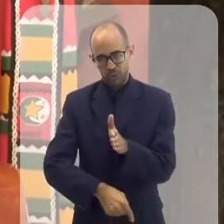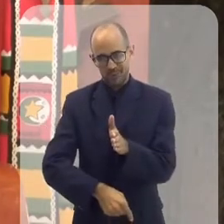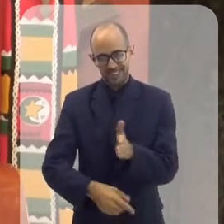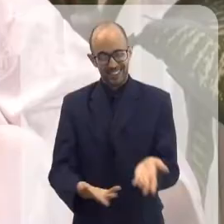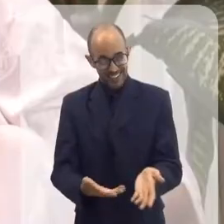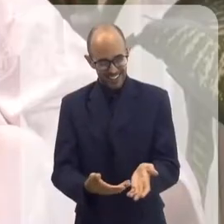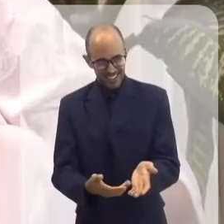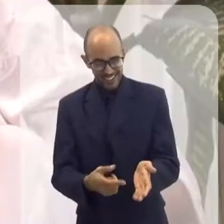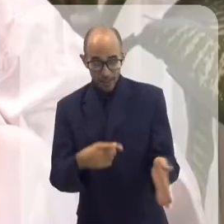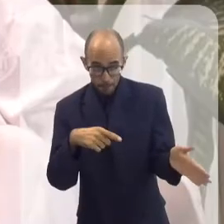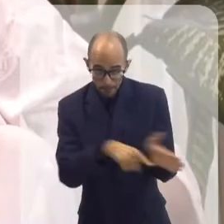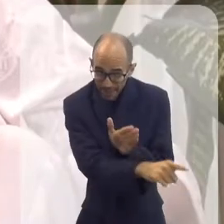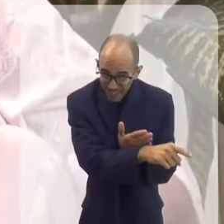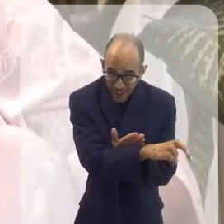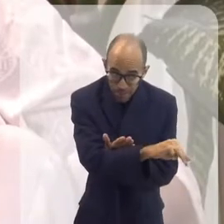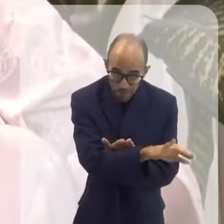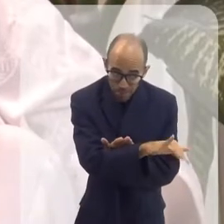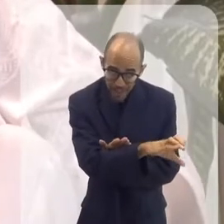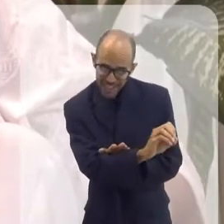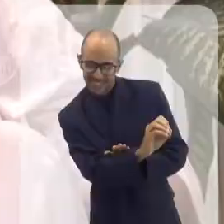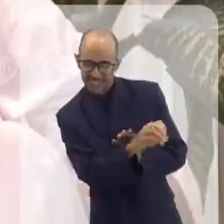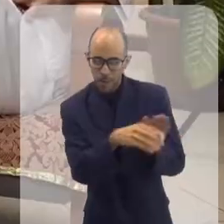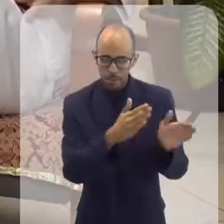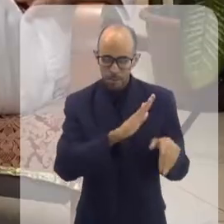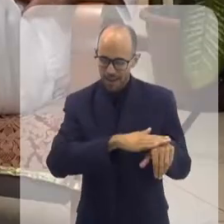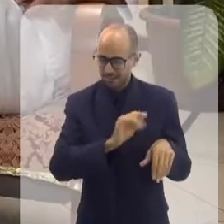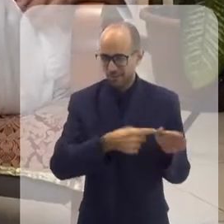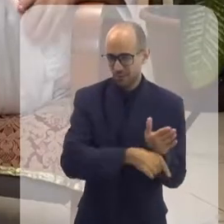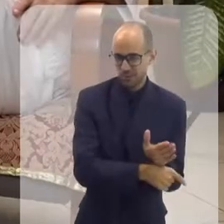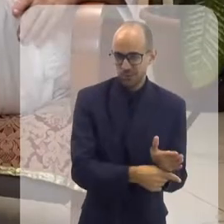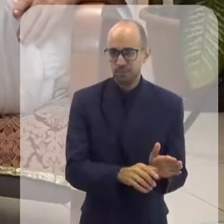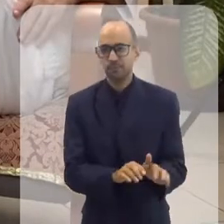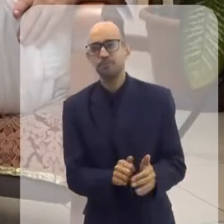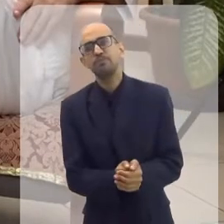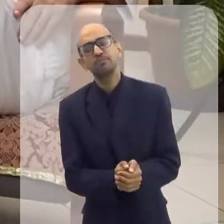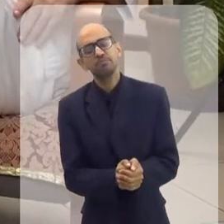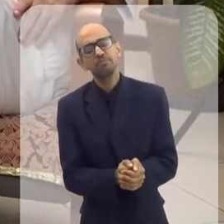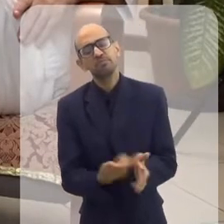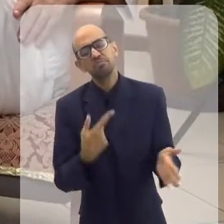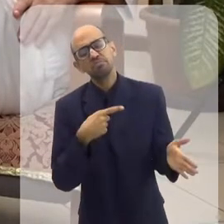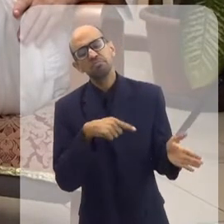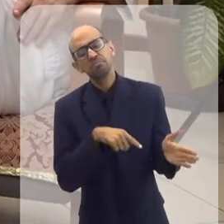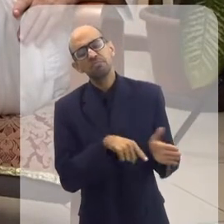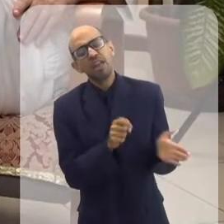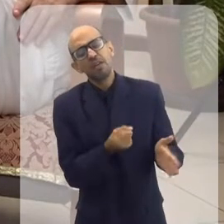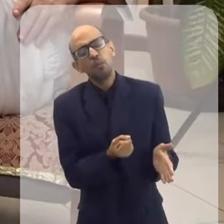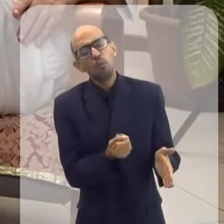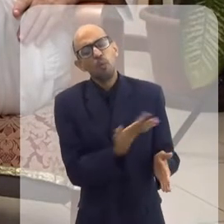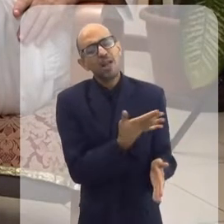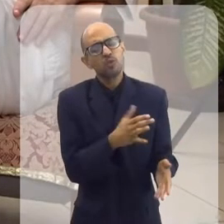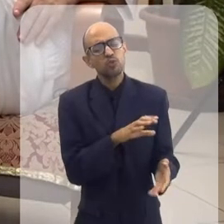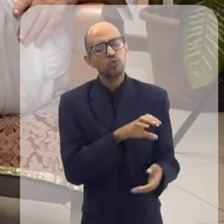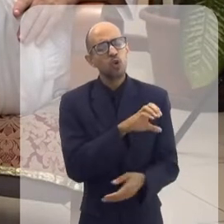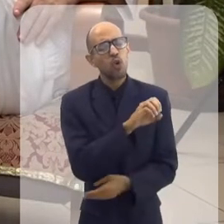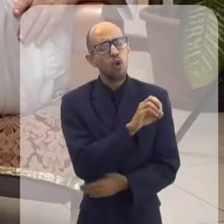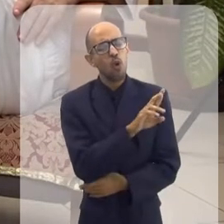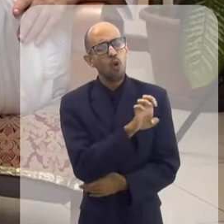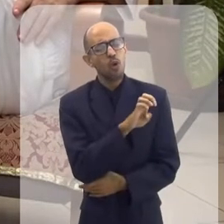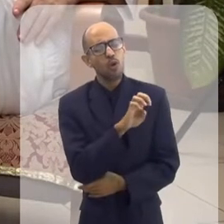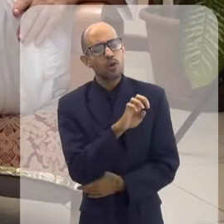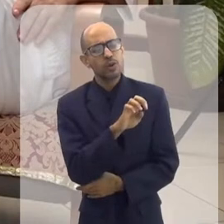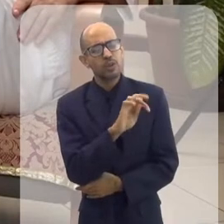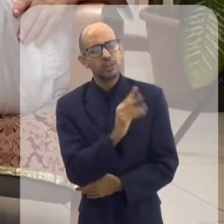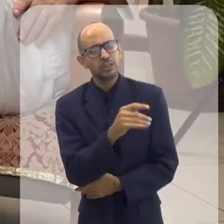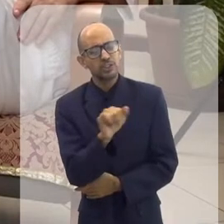apertar mais um pouco mais um o Márcio quantos anos sai existem dentro